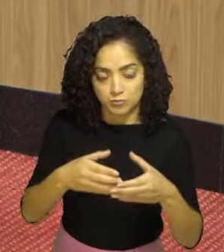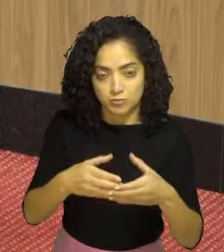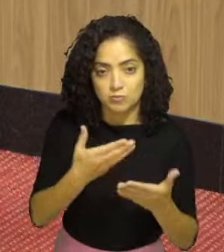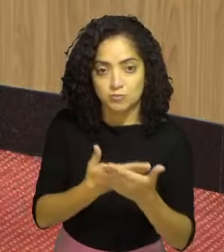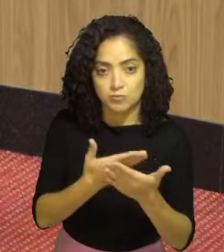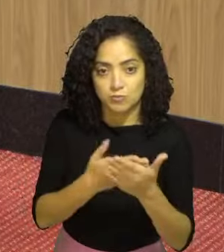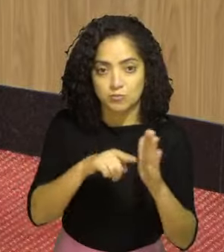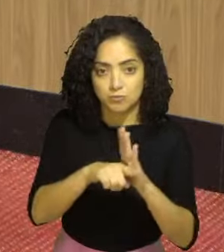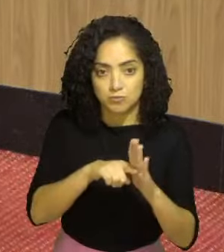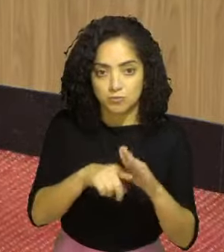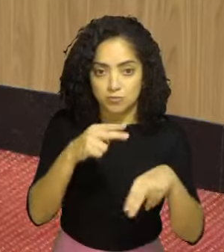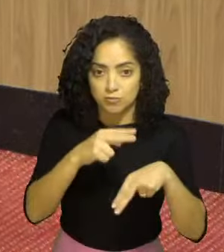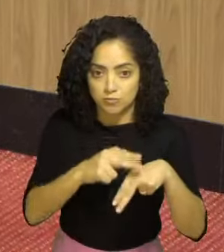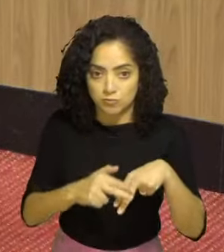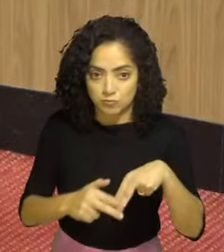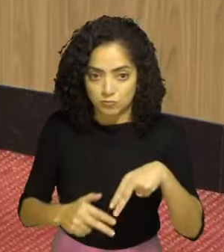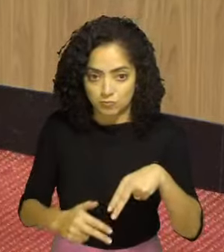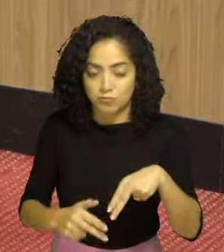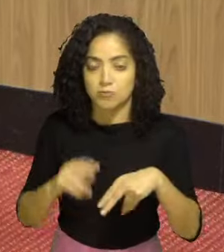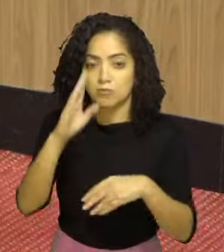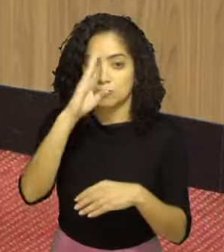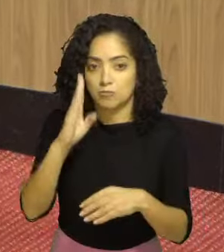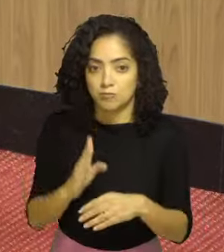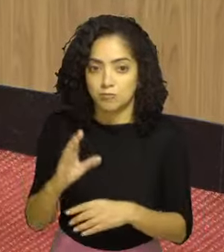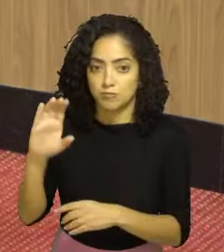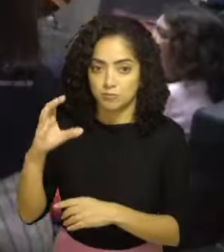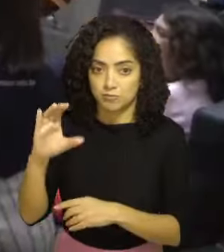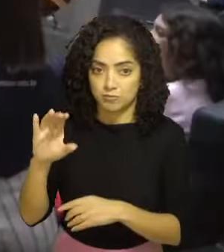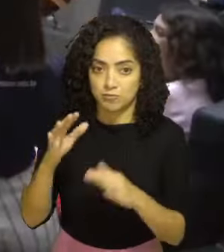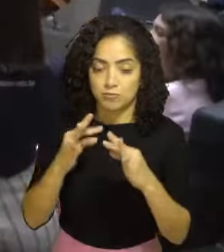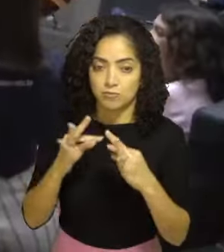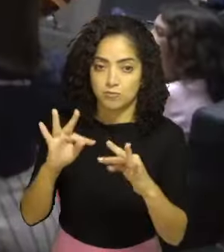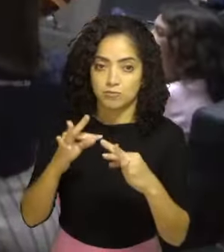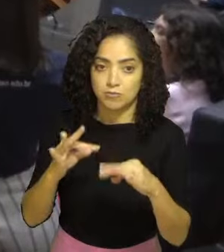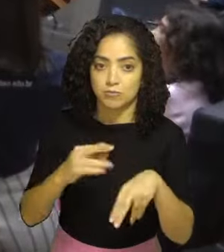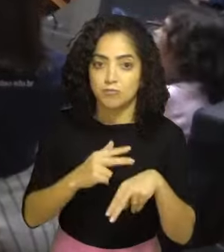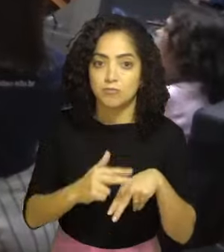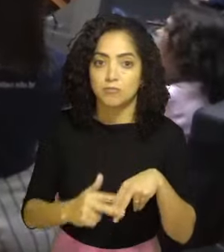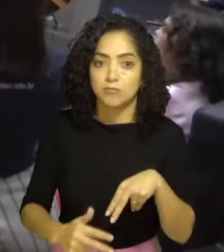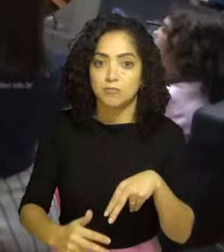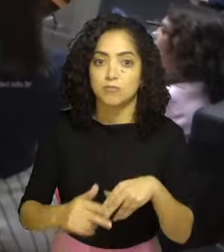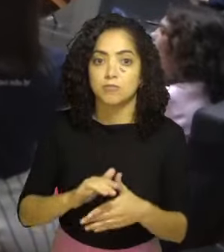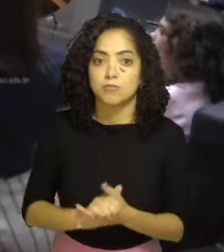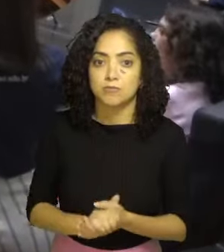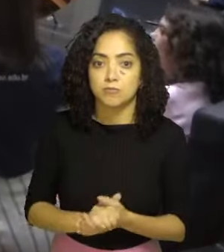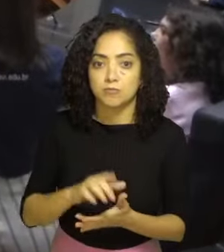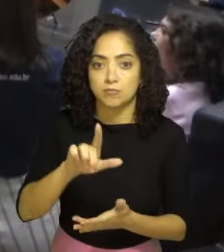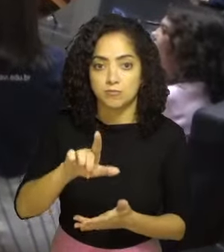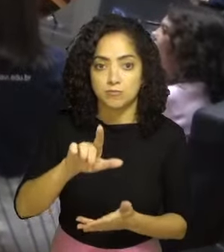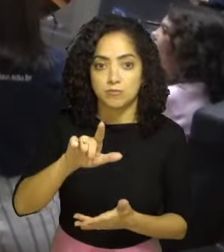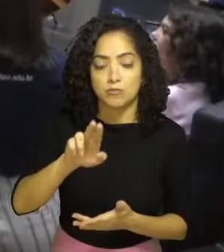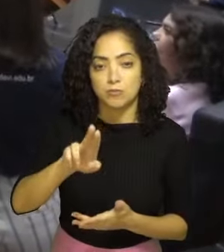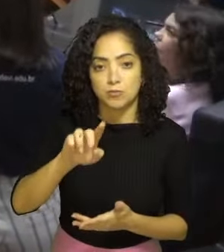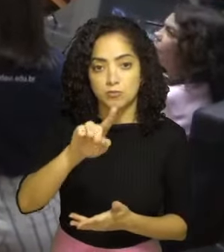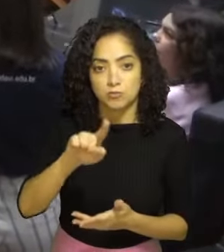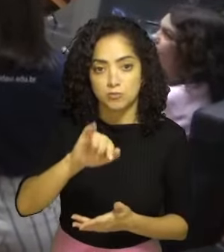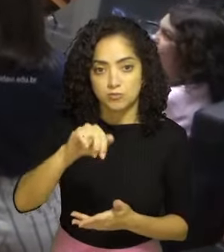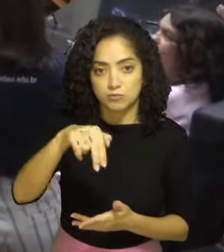de Gênero e da Rede Brasileira de Ciência, Tecnologia e Gênero, doutora Luzinete Simões Minella.